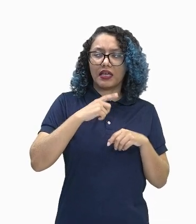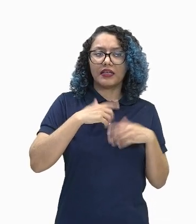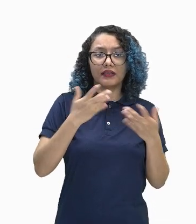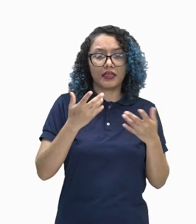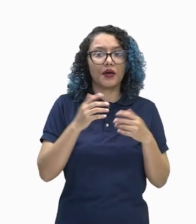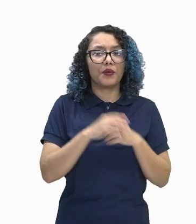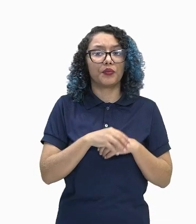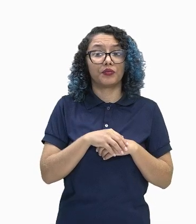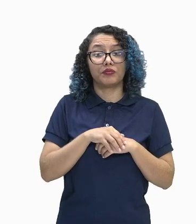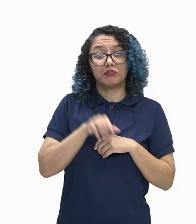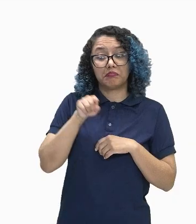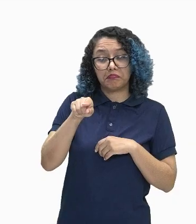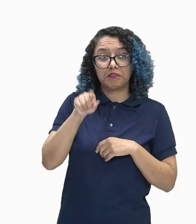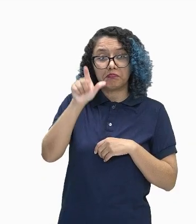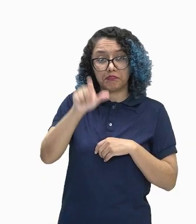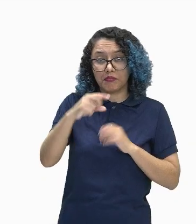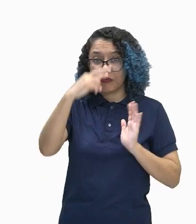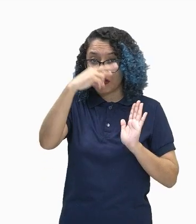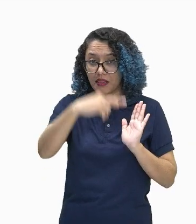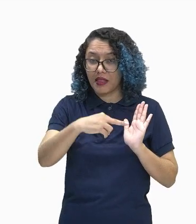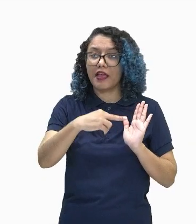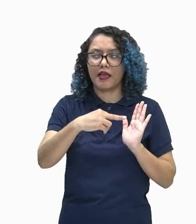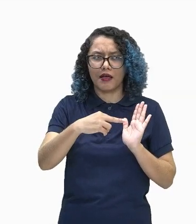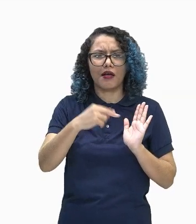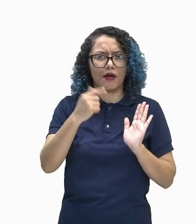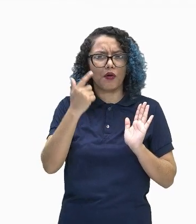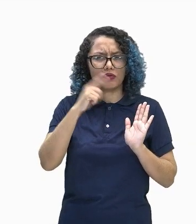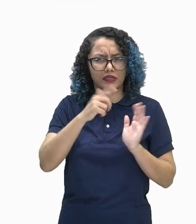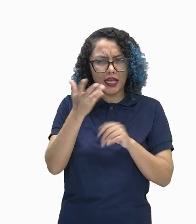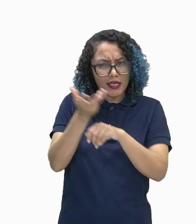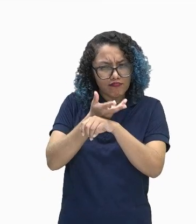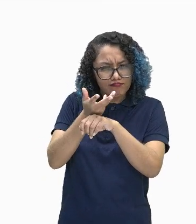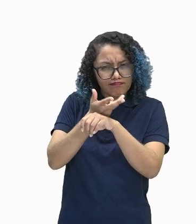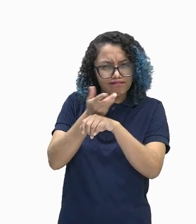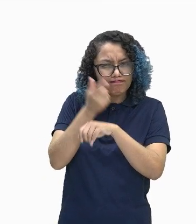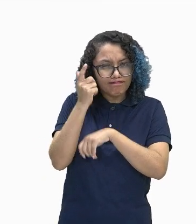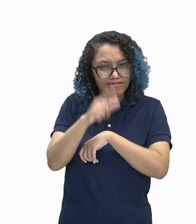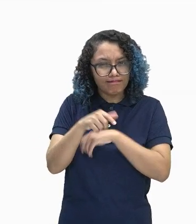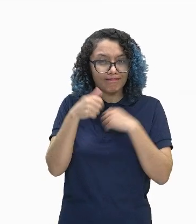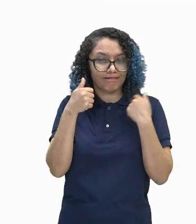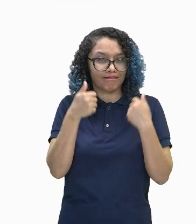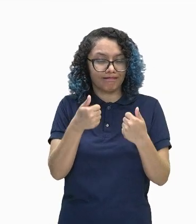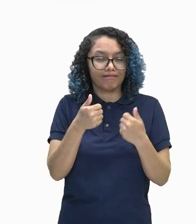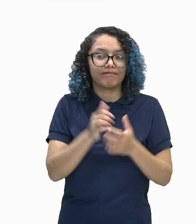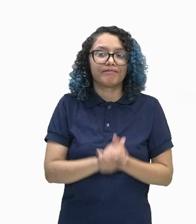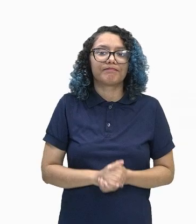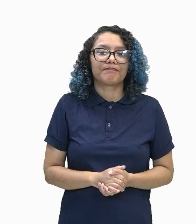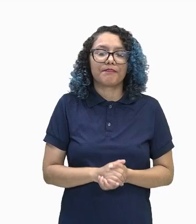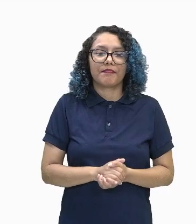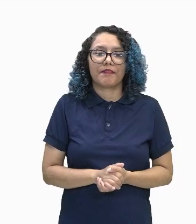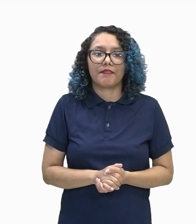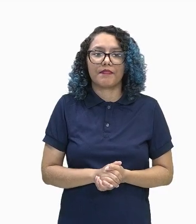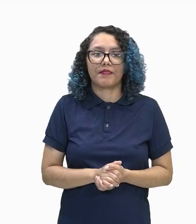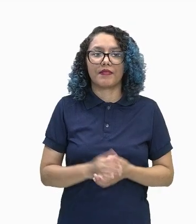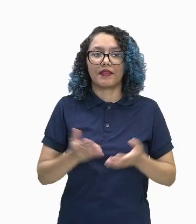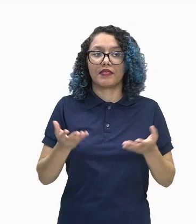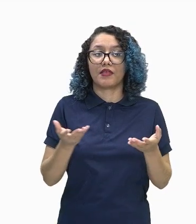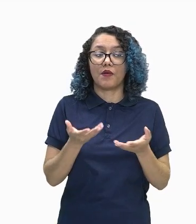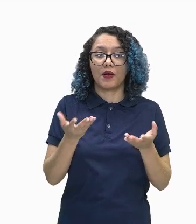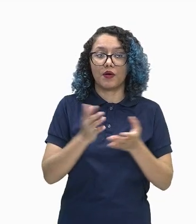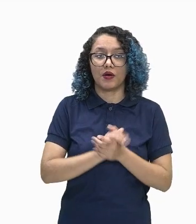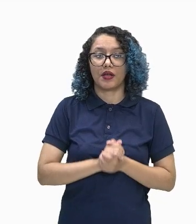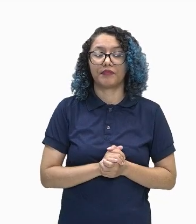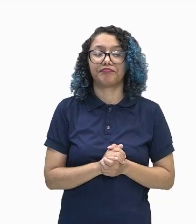então, convencendo aquele leitor. Ok? Então, nós vimos aqui 3 técnicas de persuasão que podem